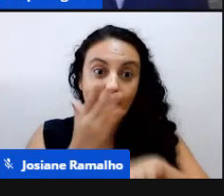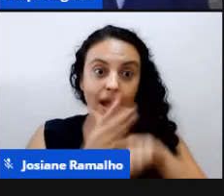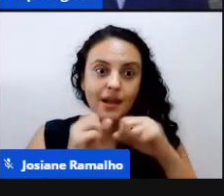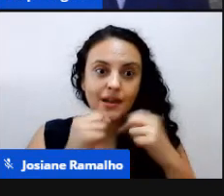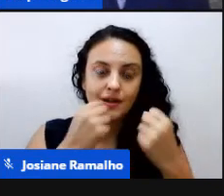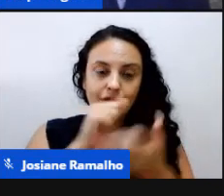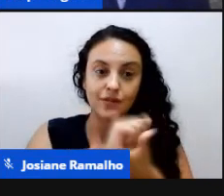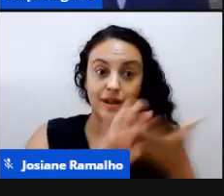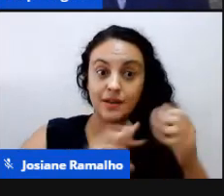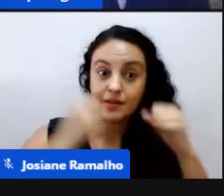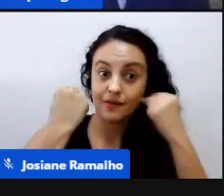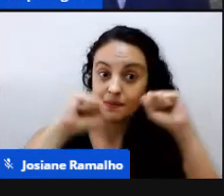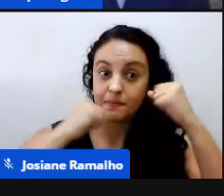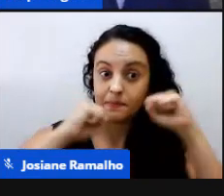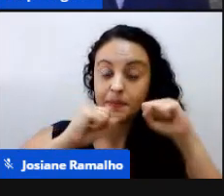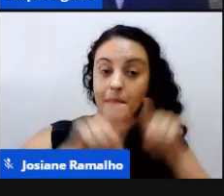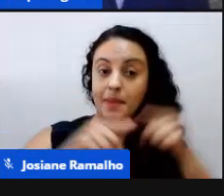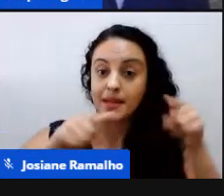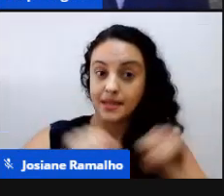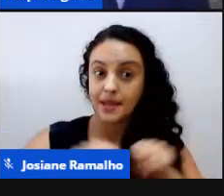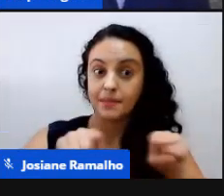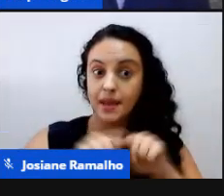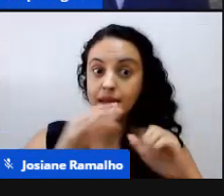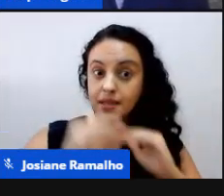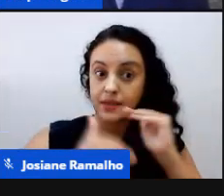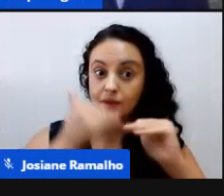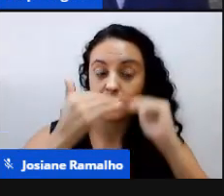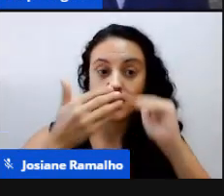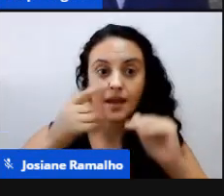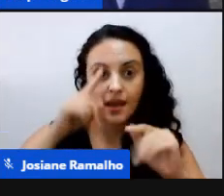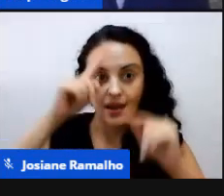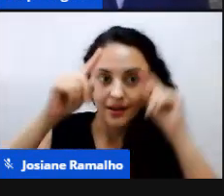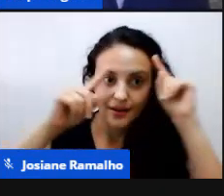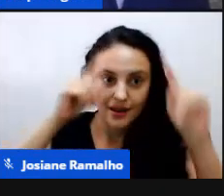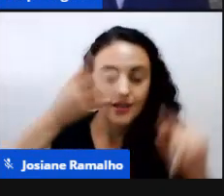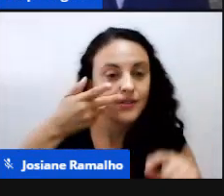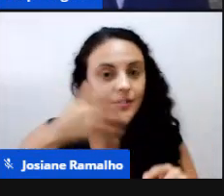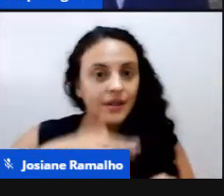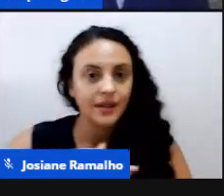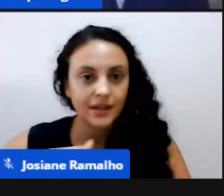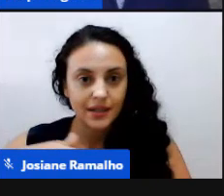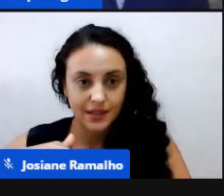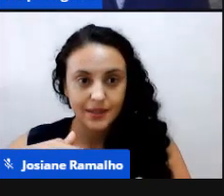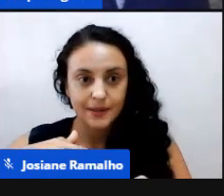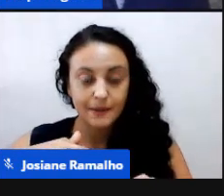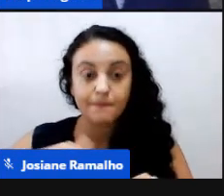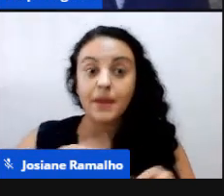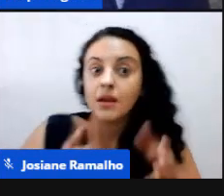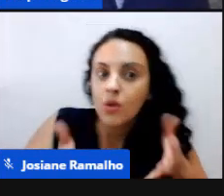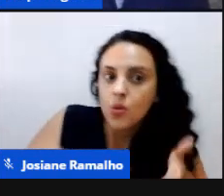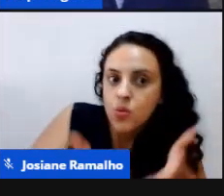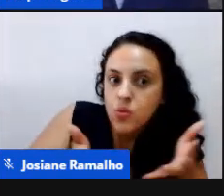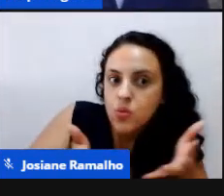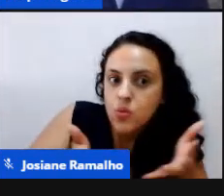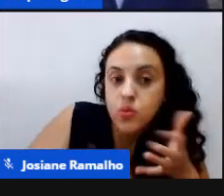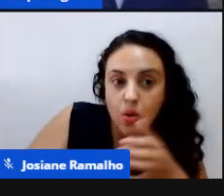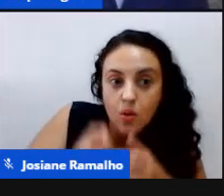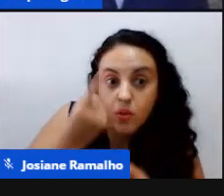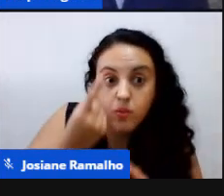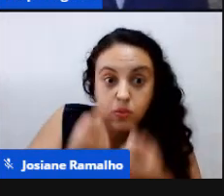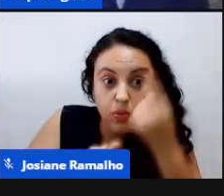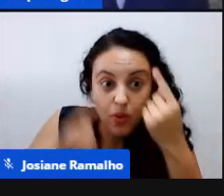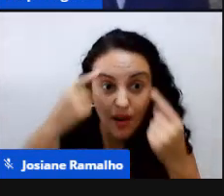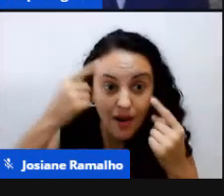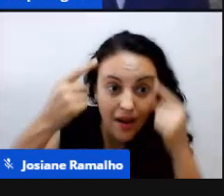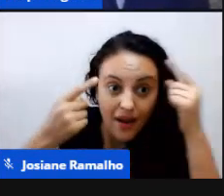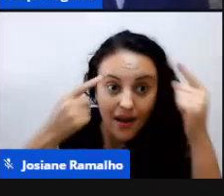desenvolver a criatividade da criança, sem apresentar receitas prontas, mas incentivando a criar e recriar a partir